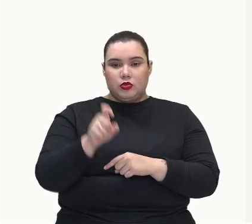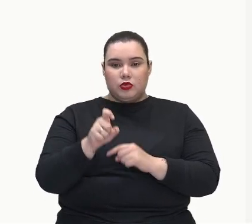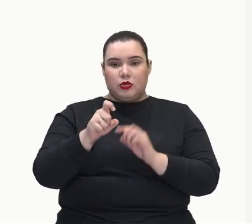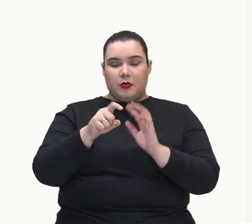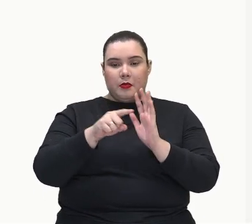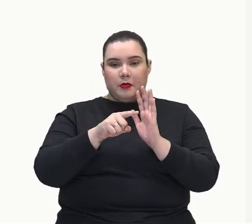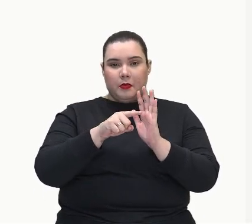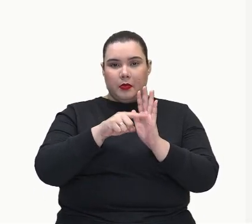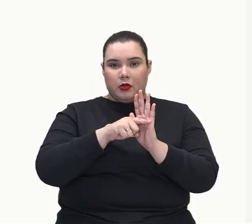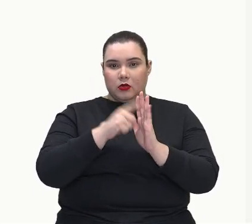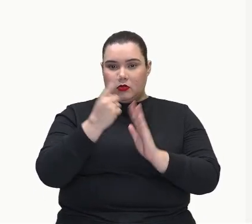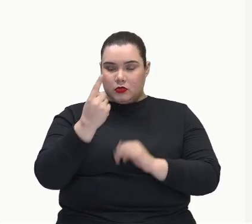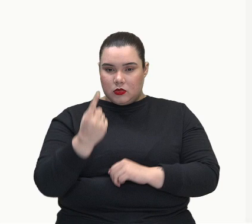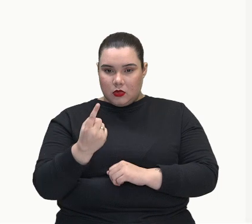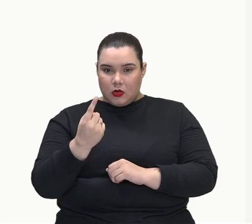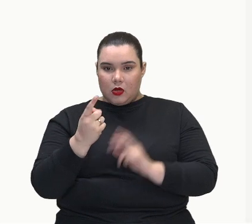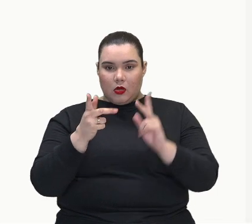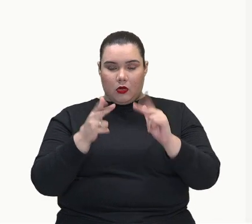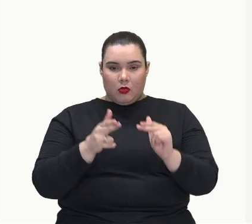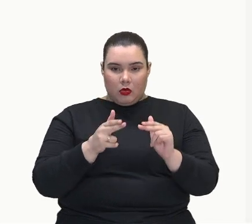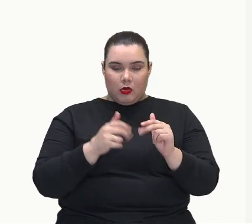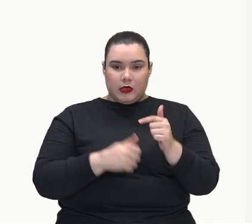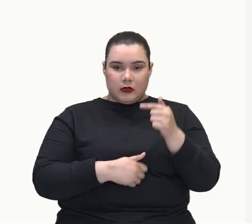está aqui, é igual a